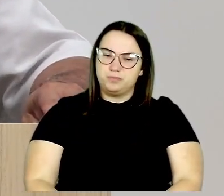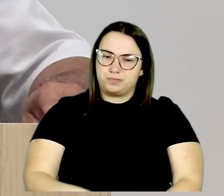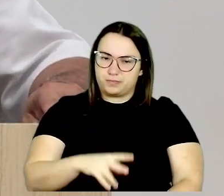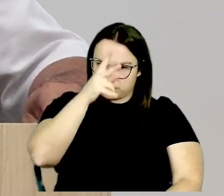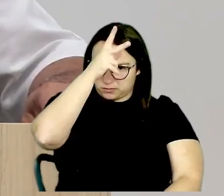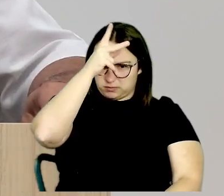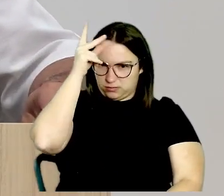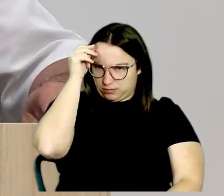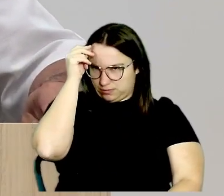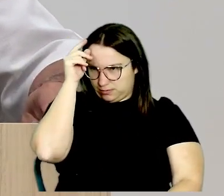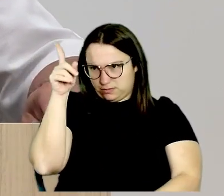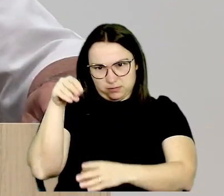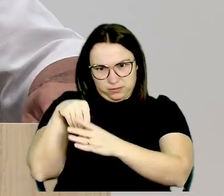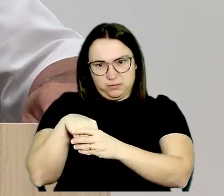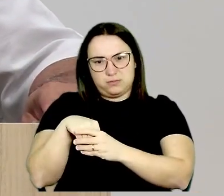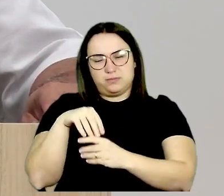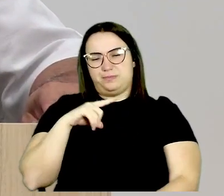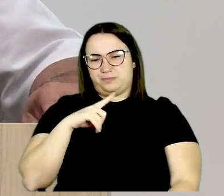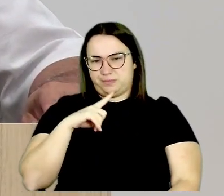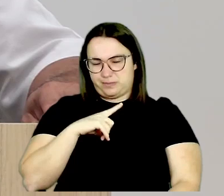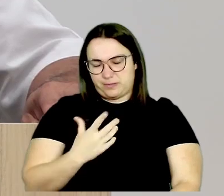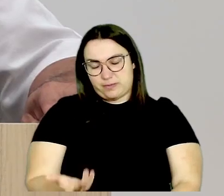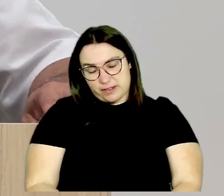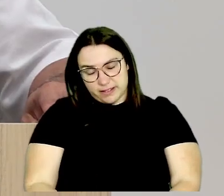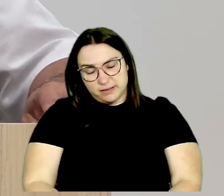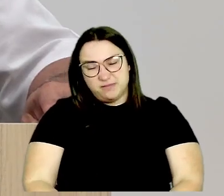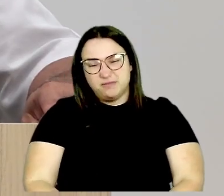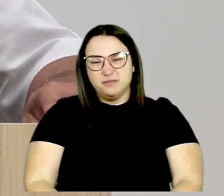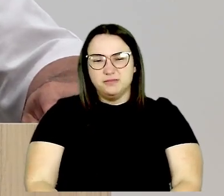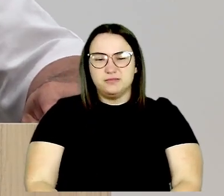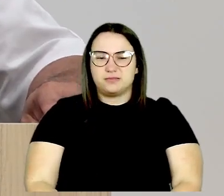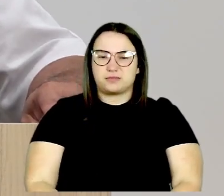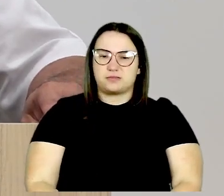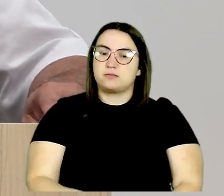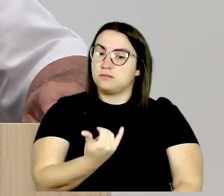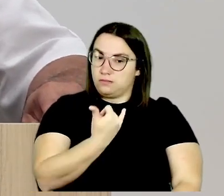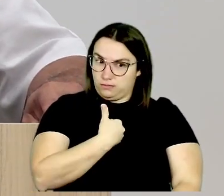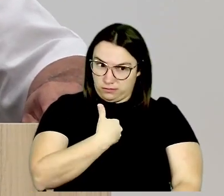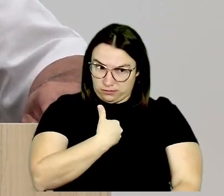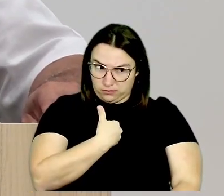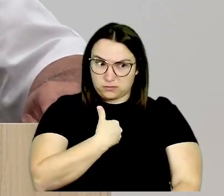municipal não é diferente. Agora, fala para mim que eu vou, junto com o